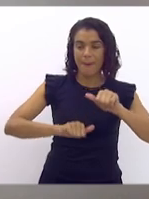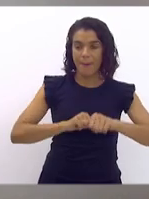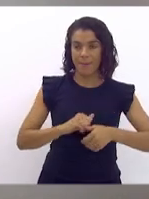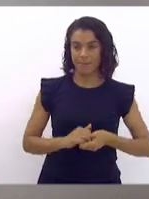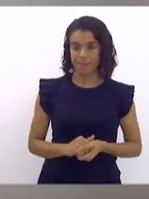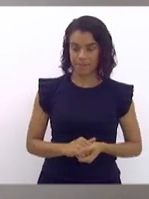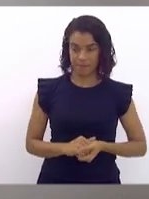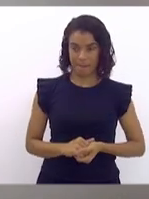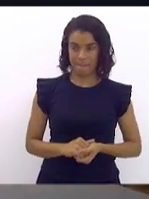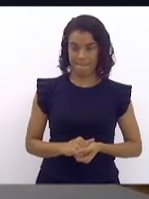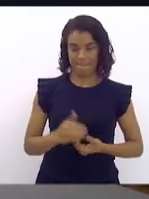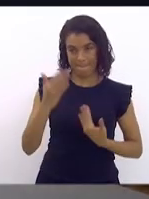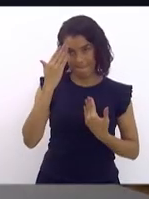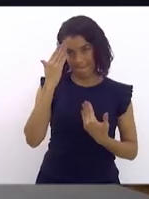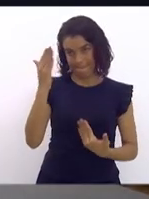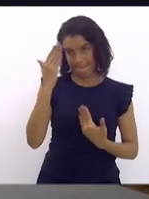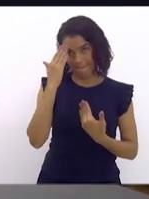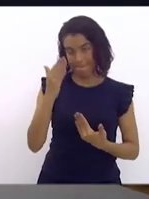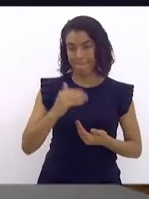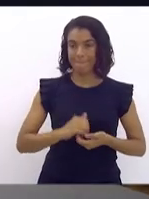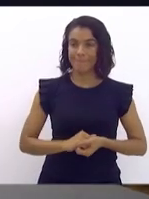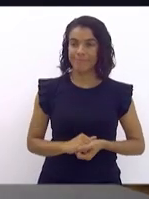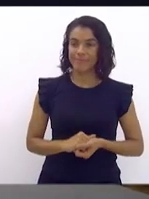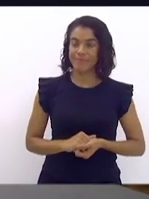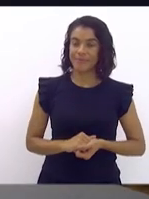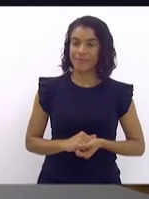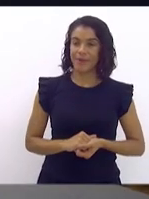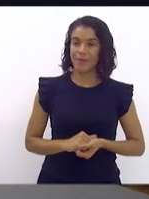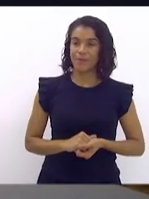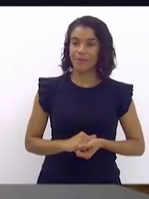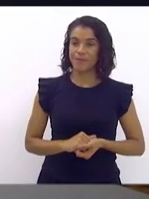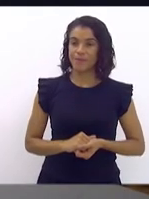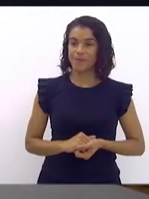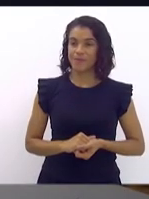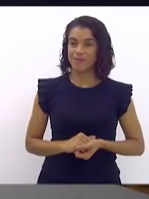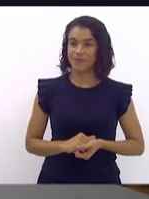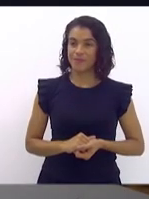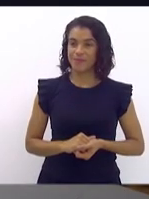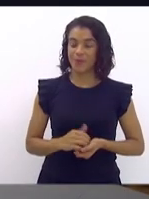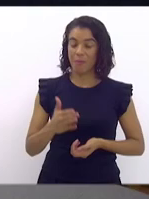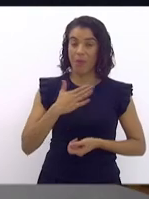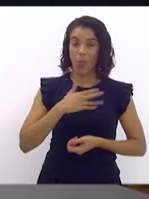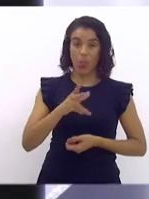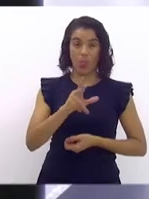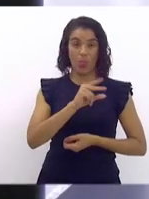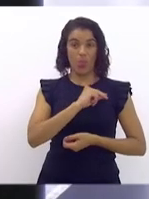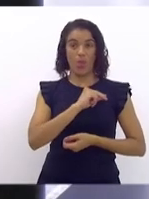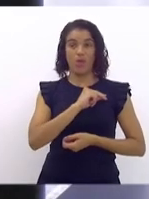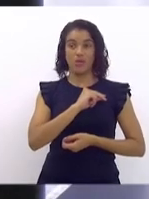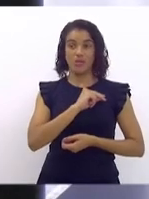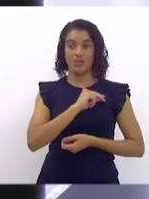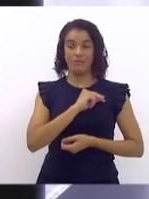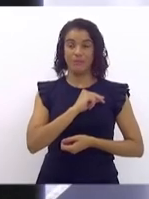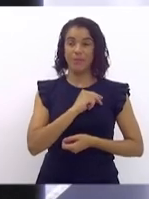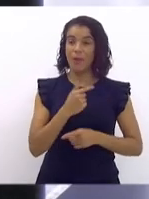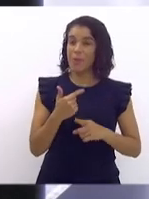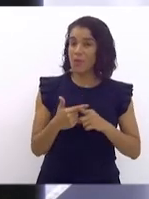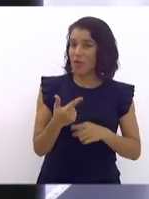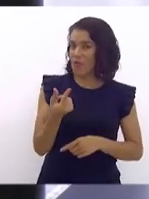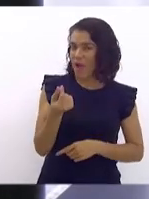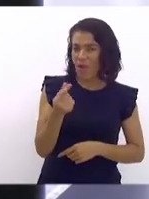pesquisa. Obrigada, doutora Ana Cláudia. O meu Nossa Senhora aqui foi porque eu achei o valor tão